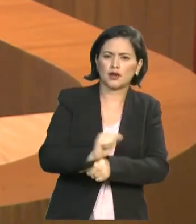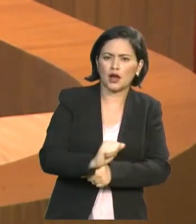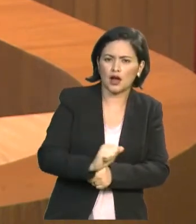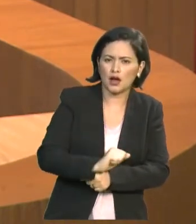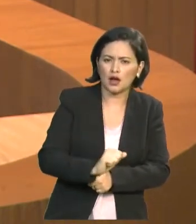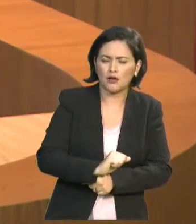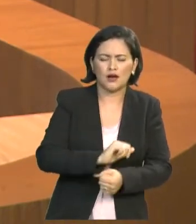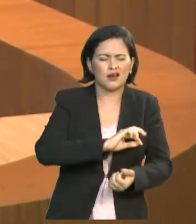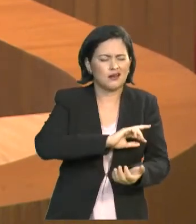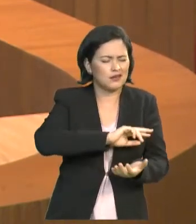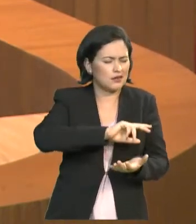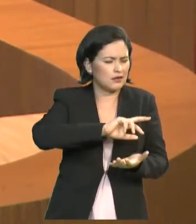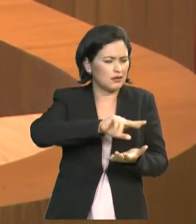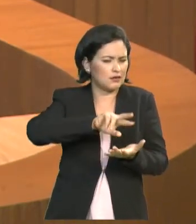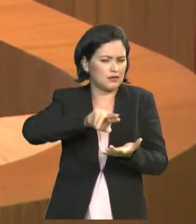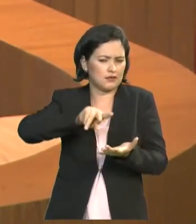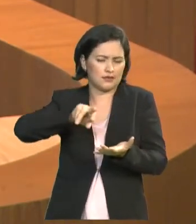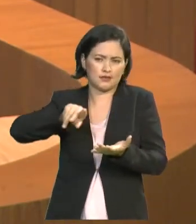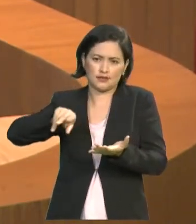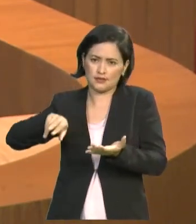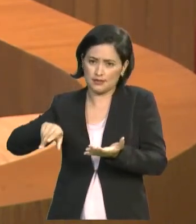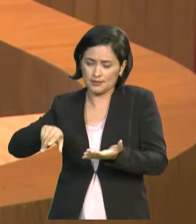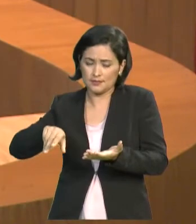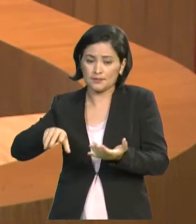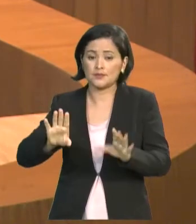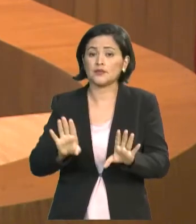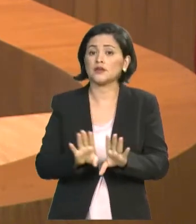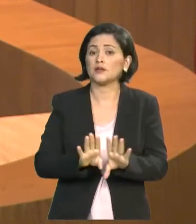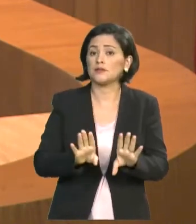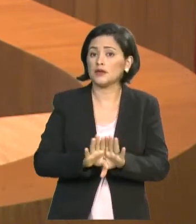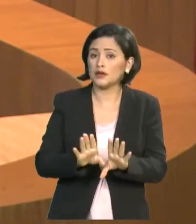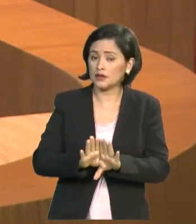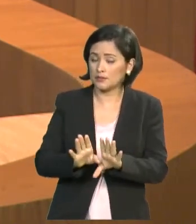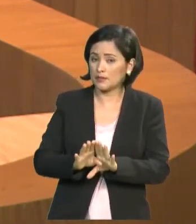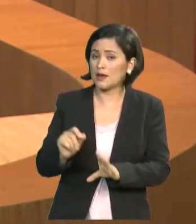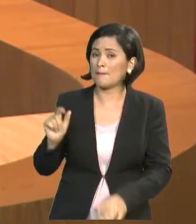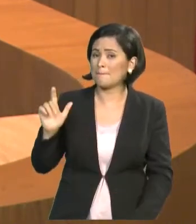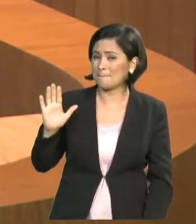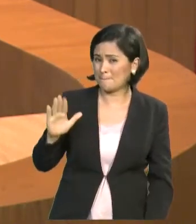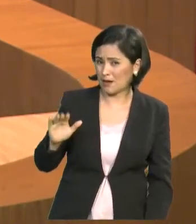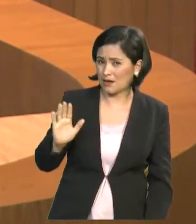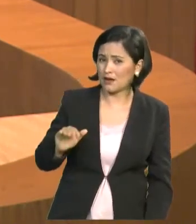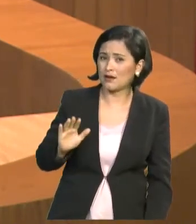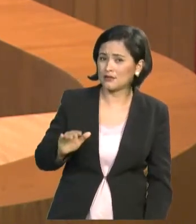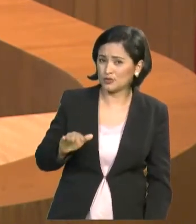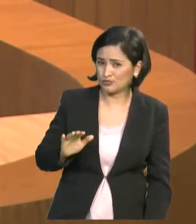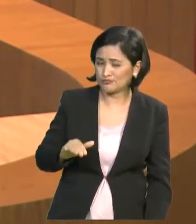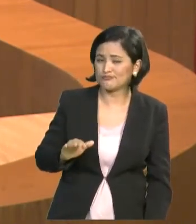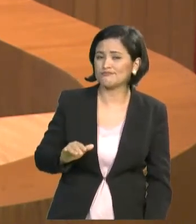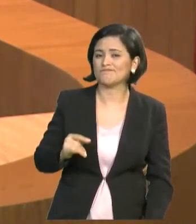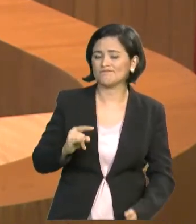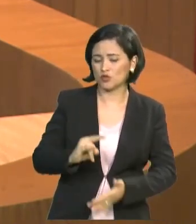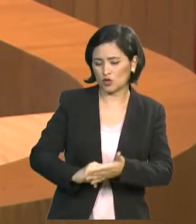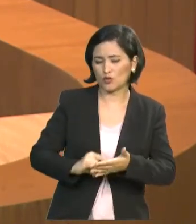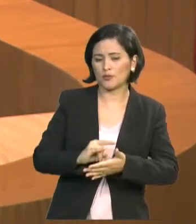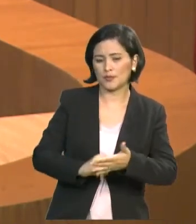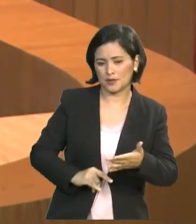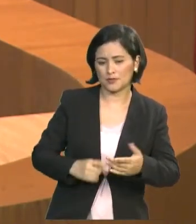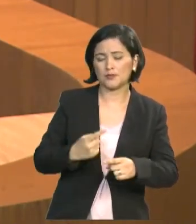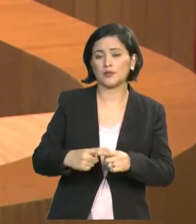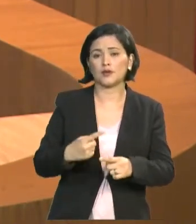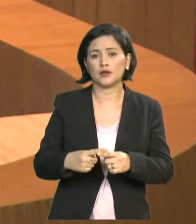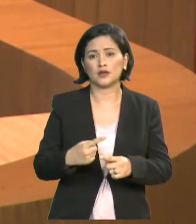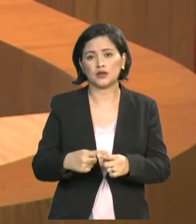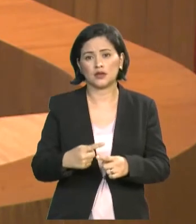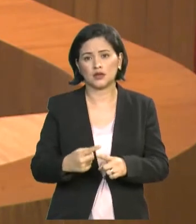Devemos considerar ainda a redução de despesas, visto que muitos proprietários de veículos utilizam como